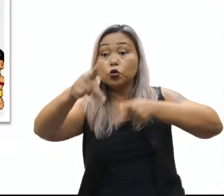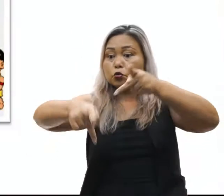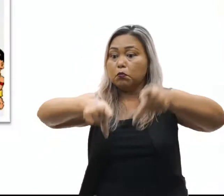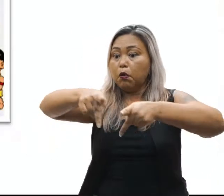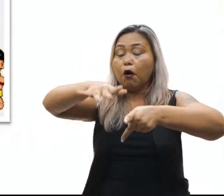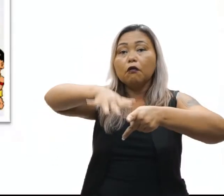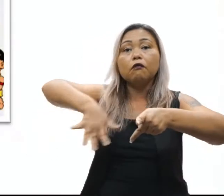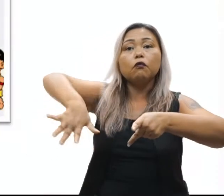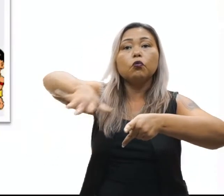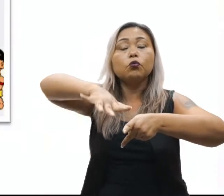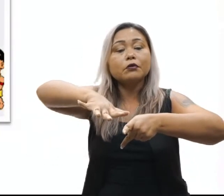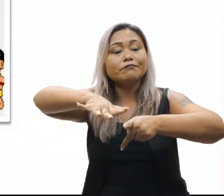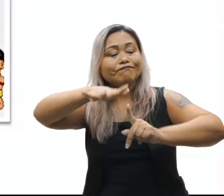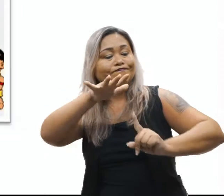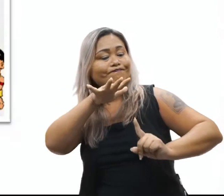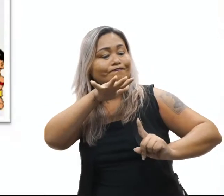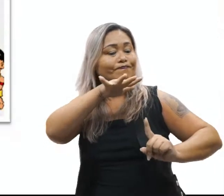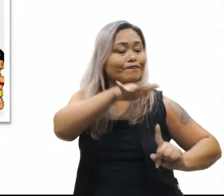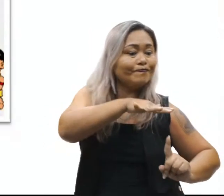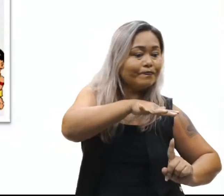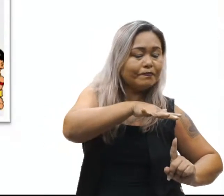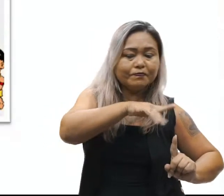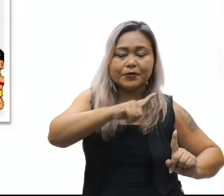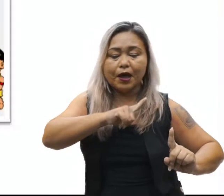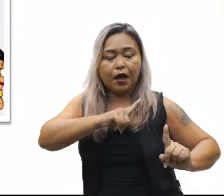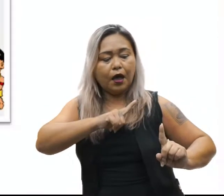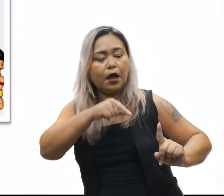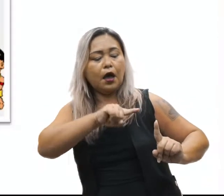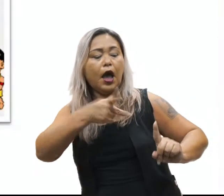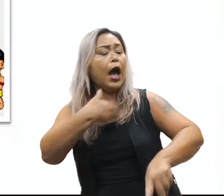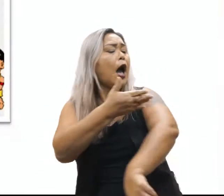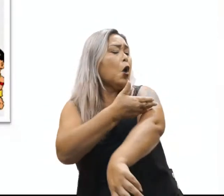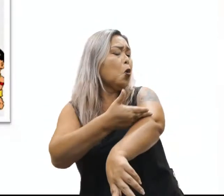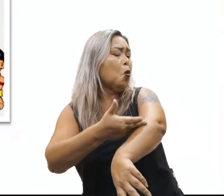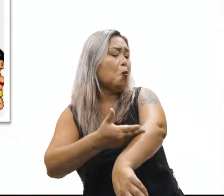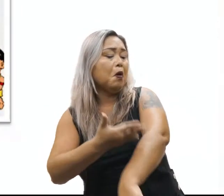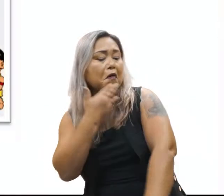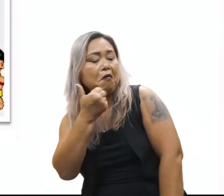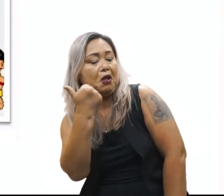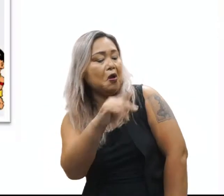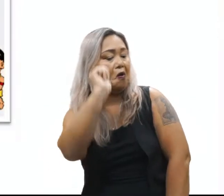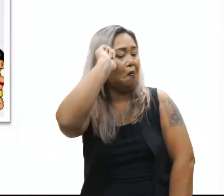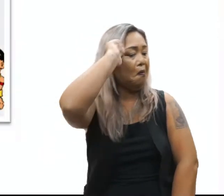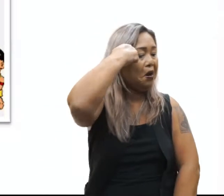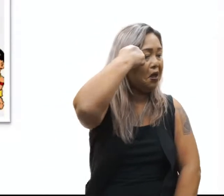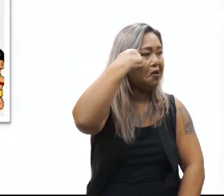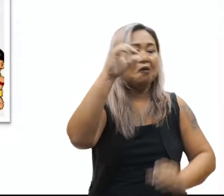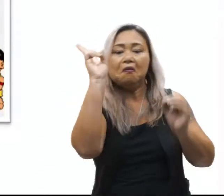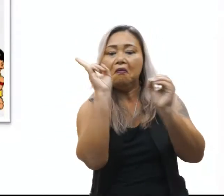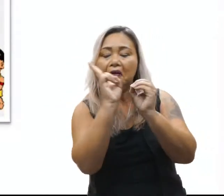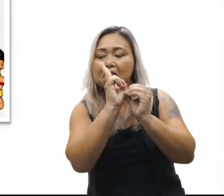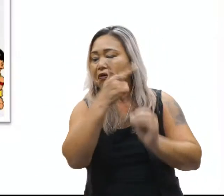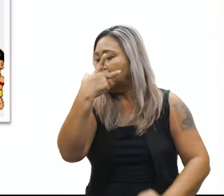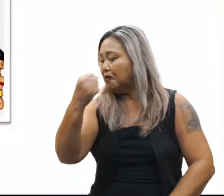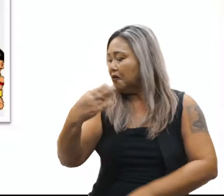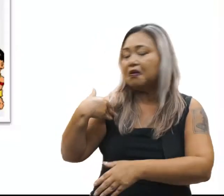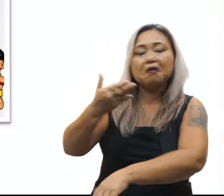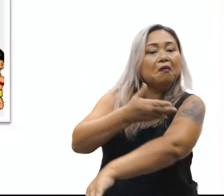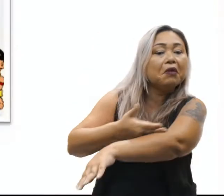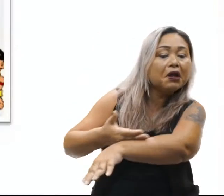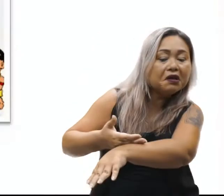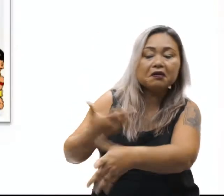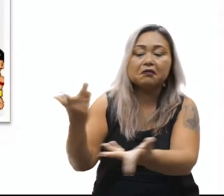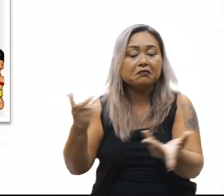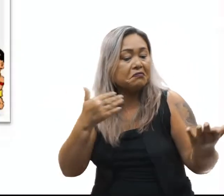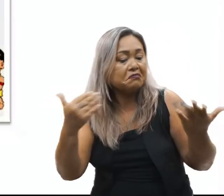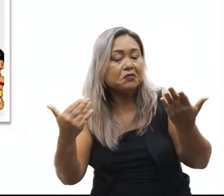para subjugar uns aos outros. Ah, porque o branco é melhor que o negro, porque o indígena é melhor que o branco, enfim. A